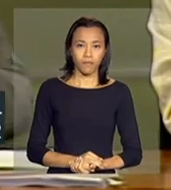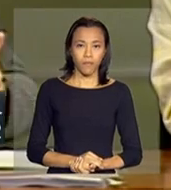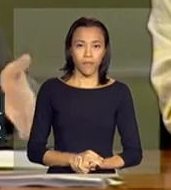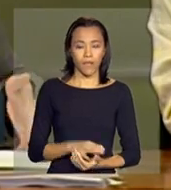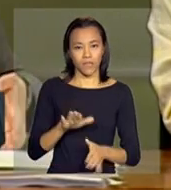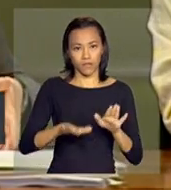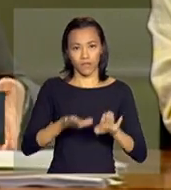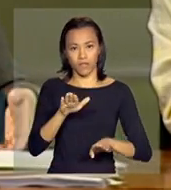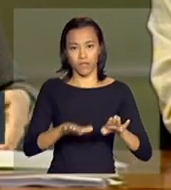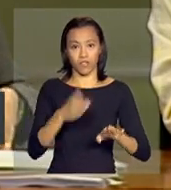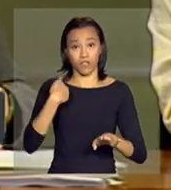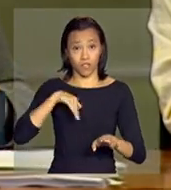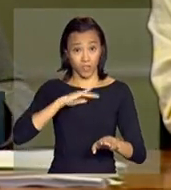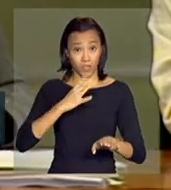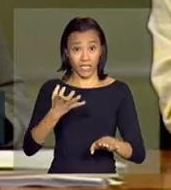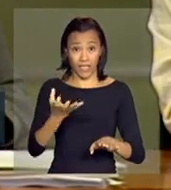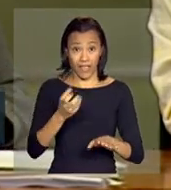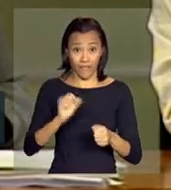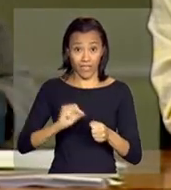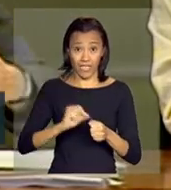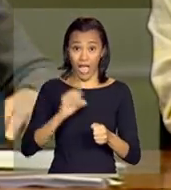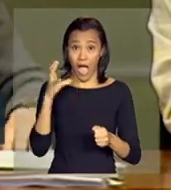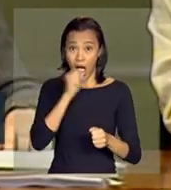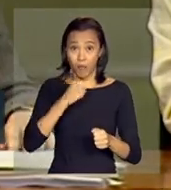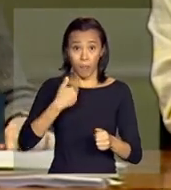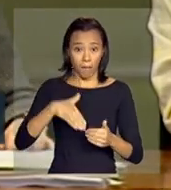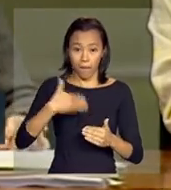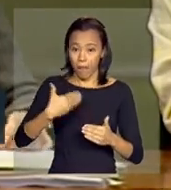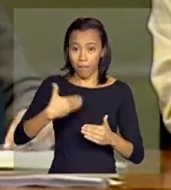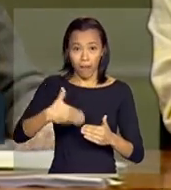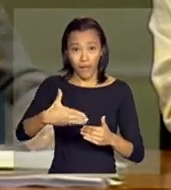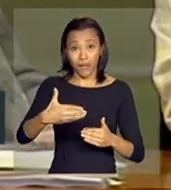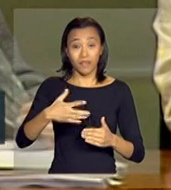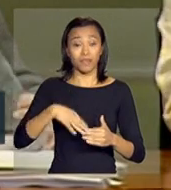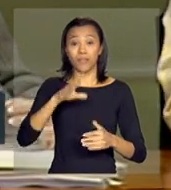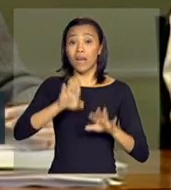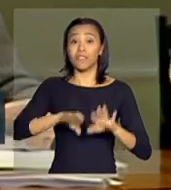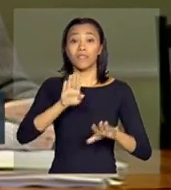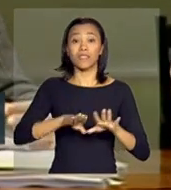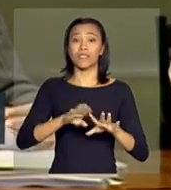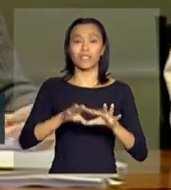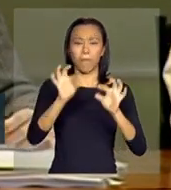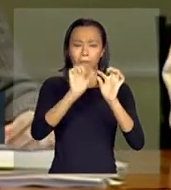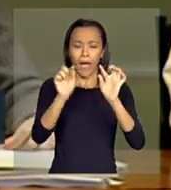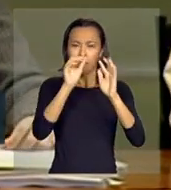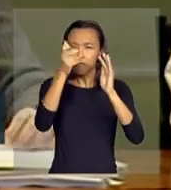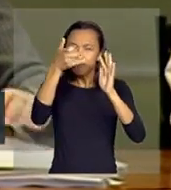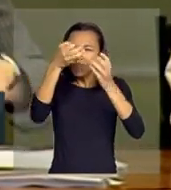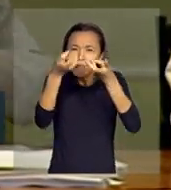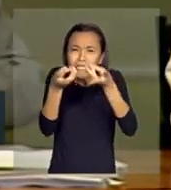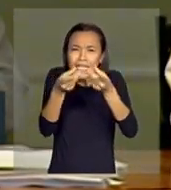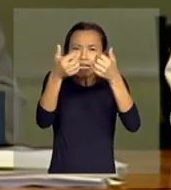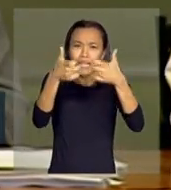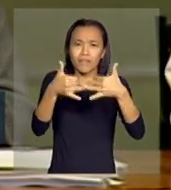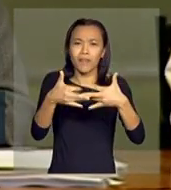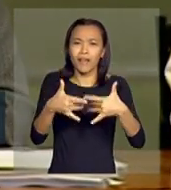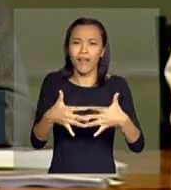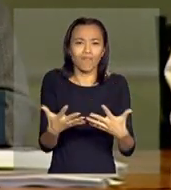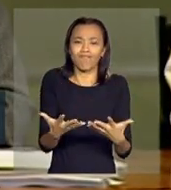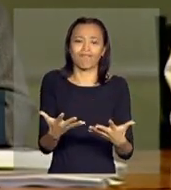Às vezes a gente quer fazer mais rápido e acaba pulando alguns itens. É só lembrar que a